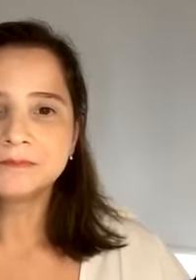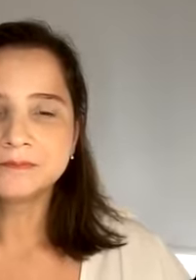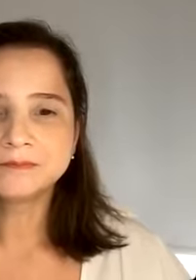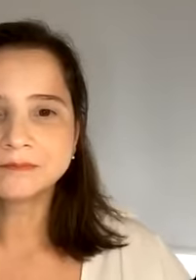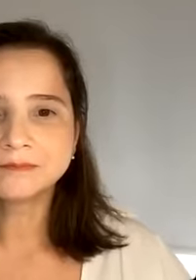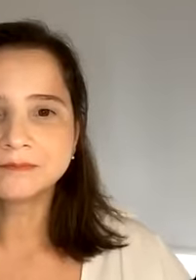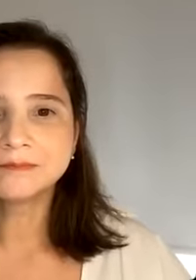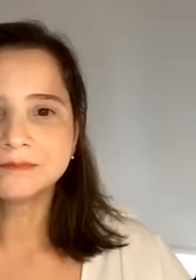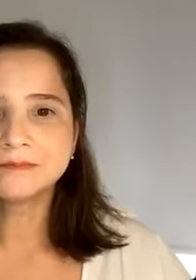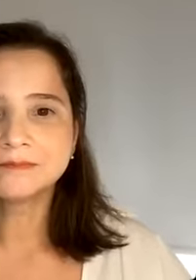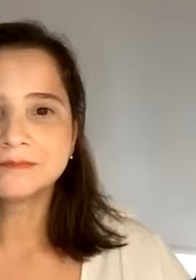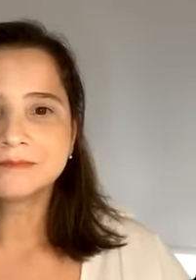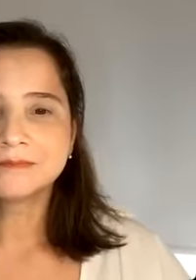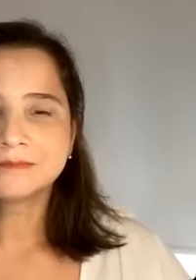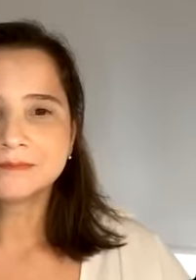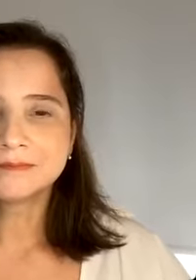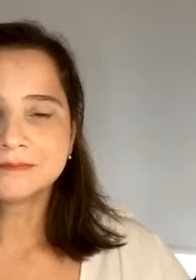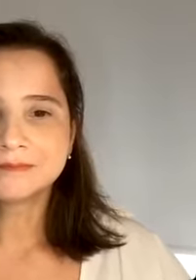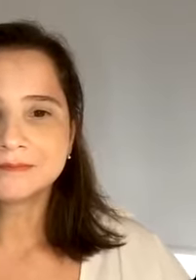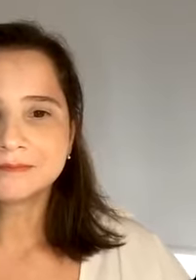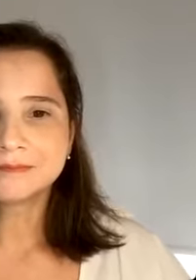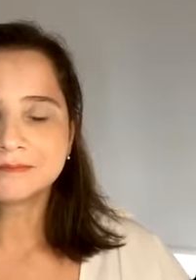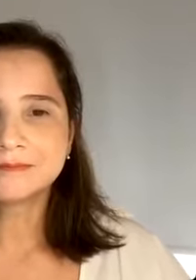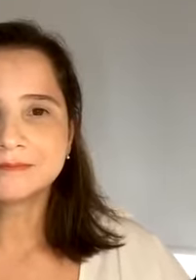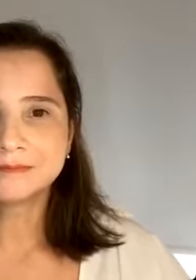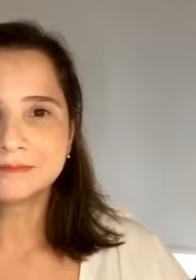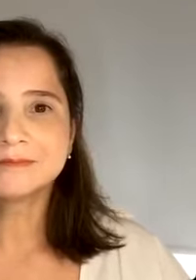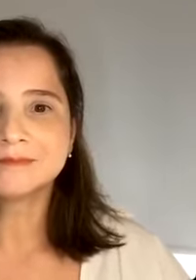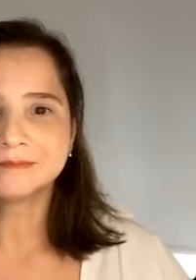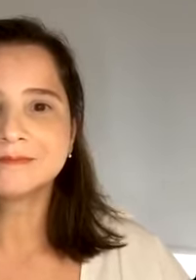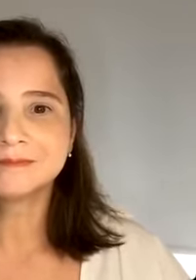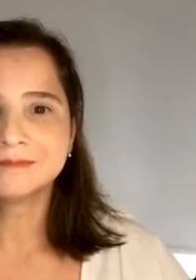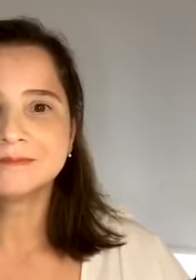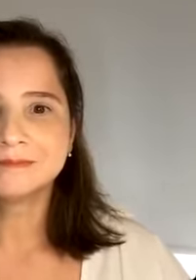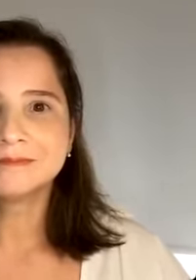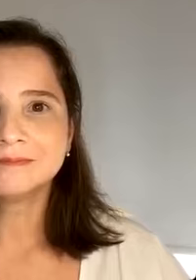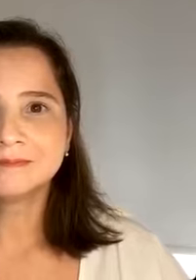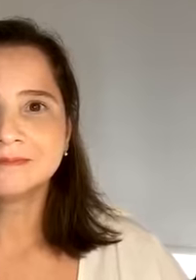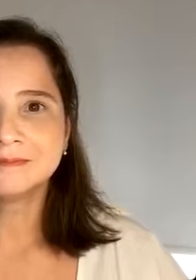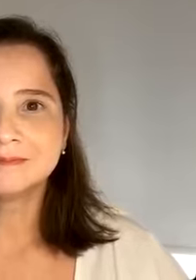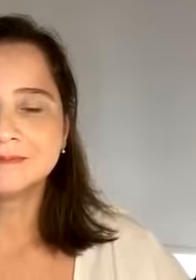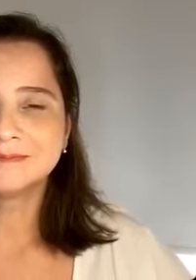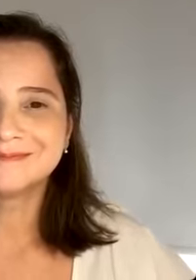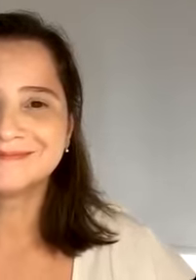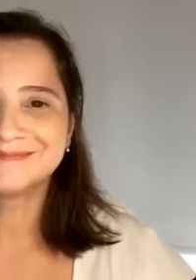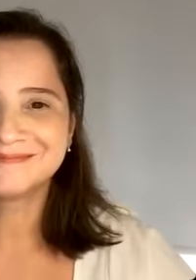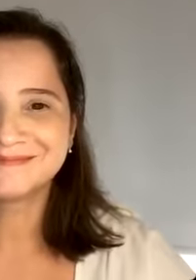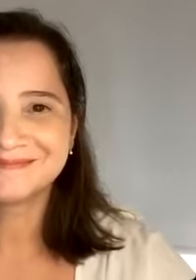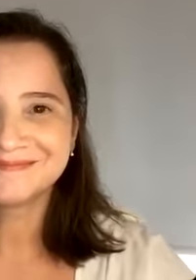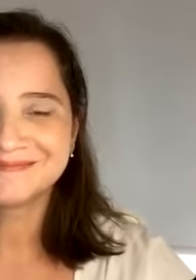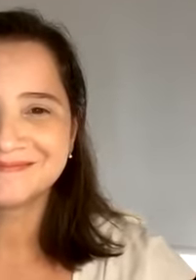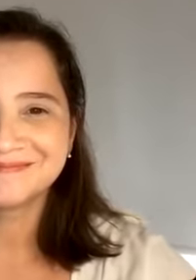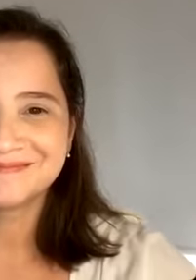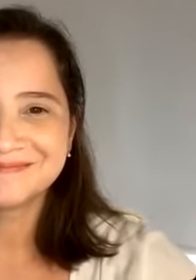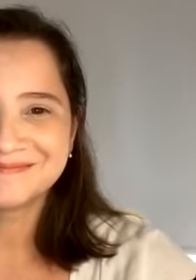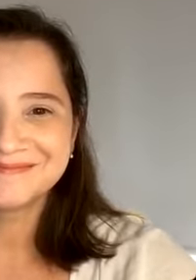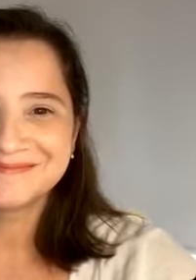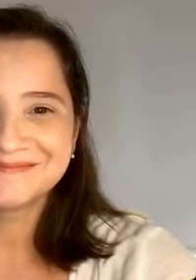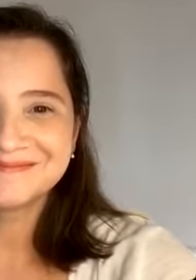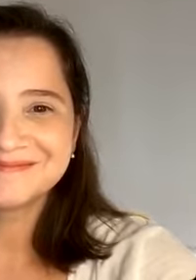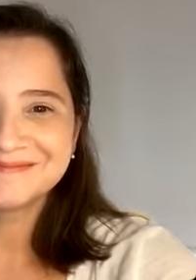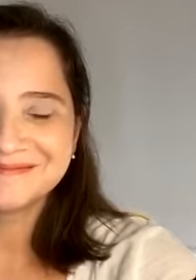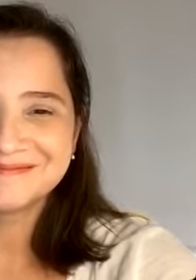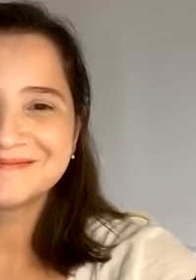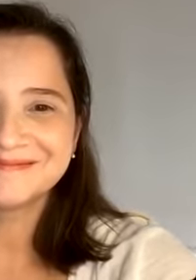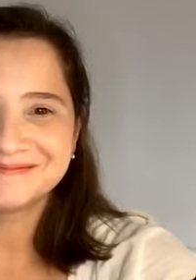queria muito falar sobre essa questão da acessibilidade de uma forma plena. E eu não, assim, eu, é, esse tema quem me trouxe foi